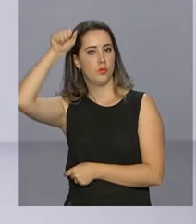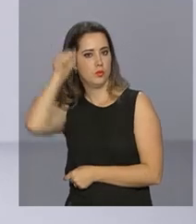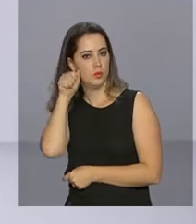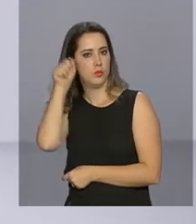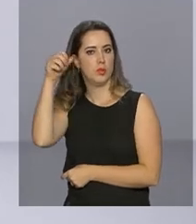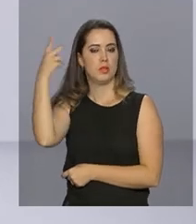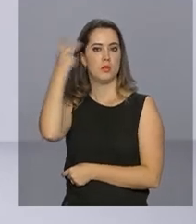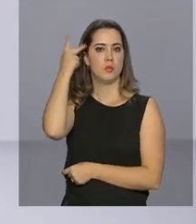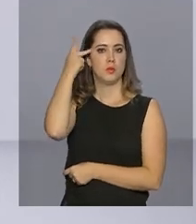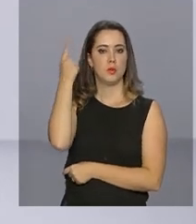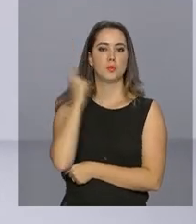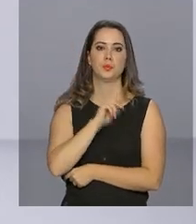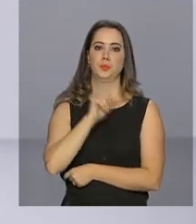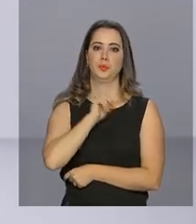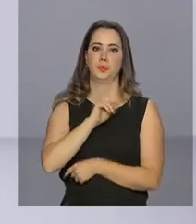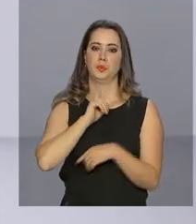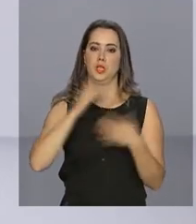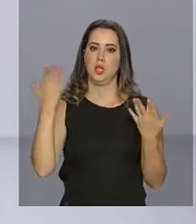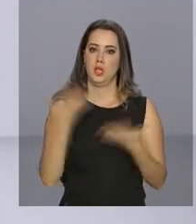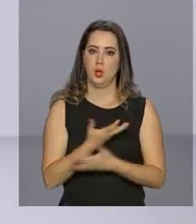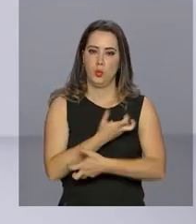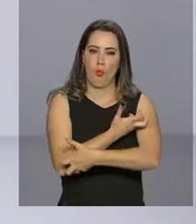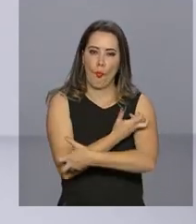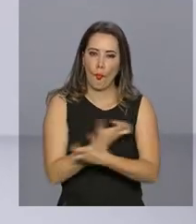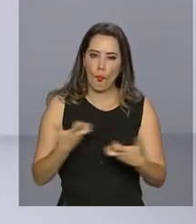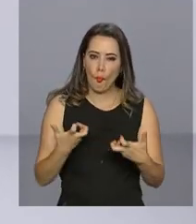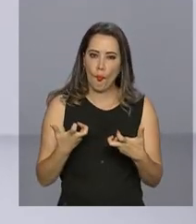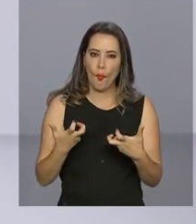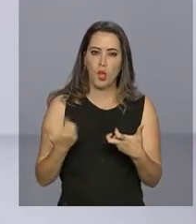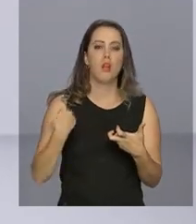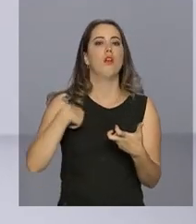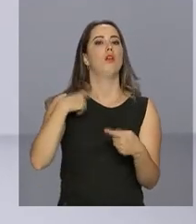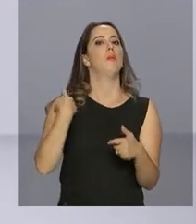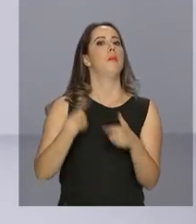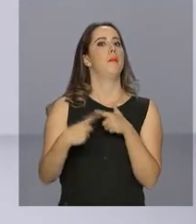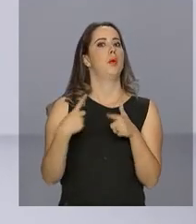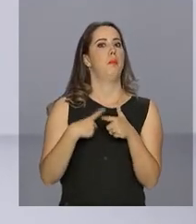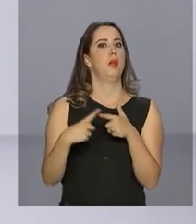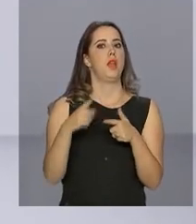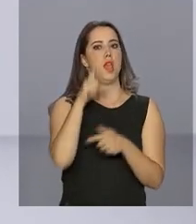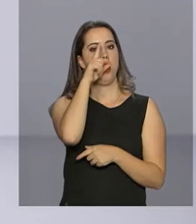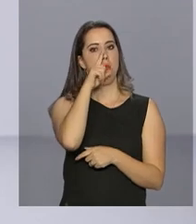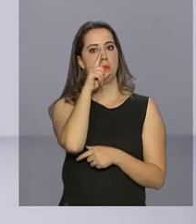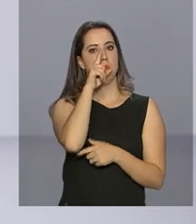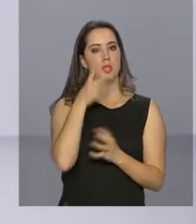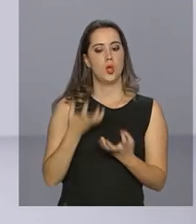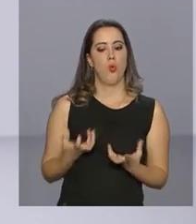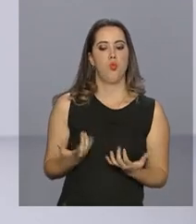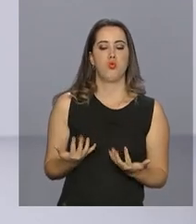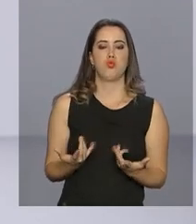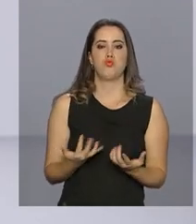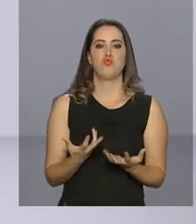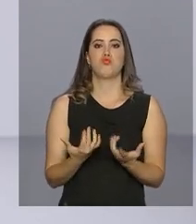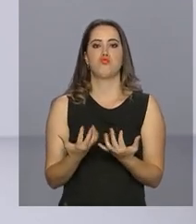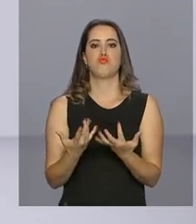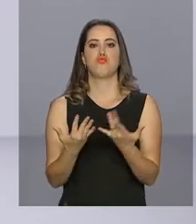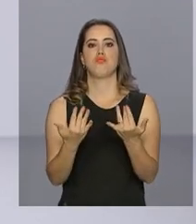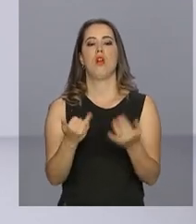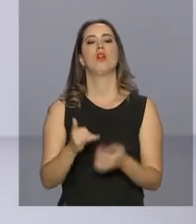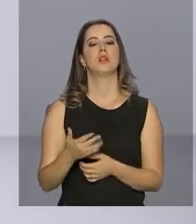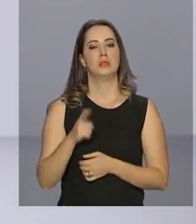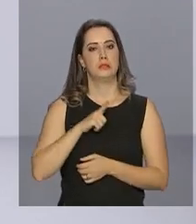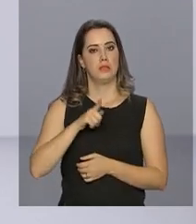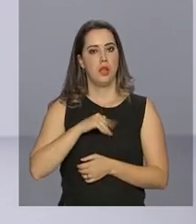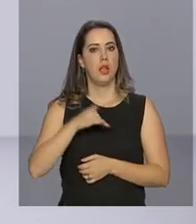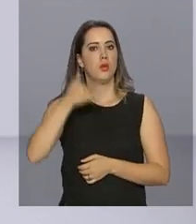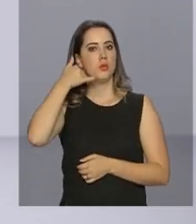e minas gerais e nessa época de seca aumenta o risco de queimadas para receber chamado sobre incêndios o ibama tem uma central